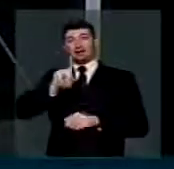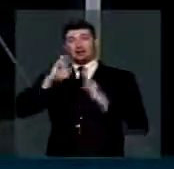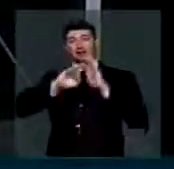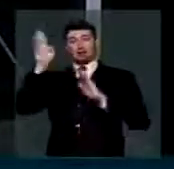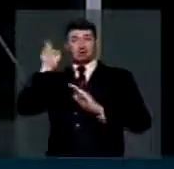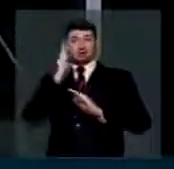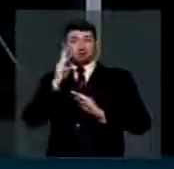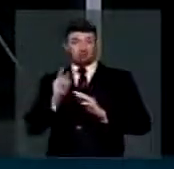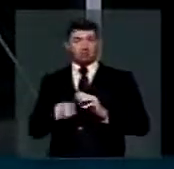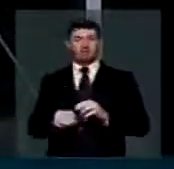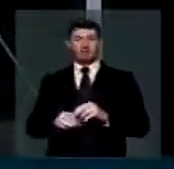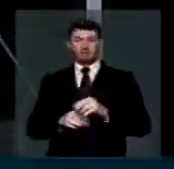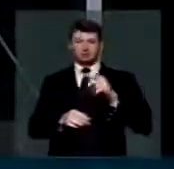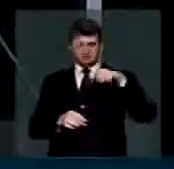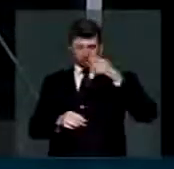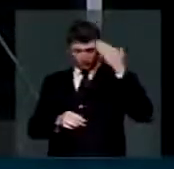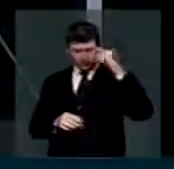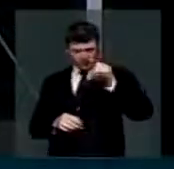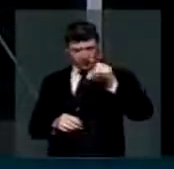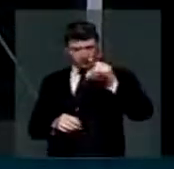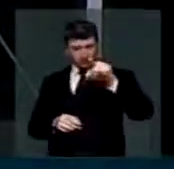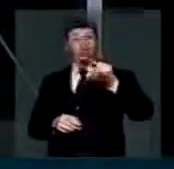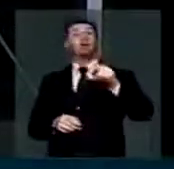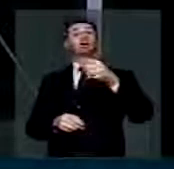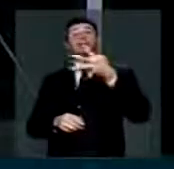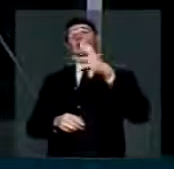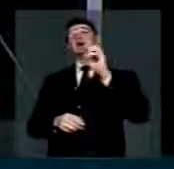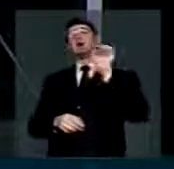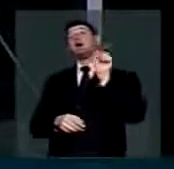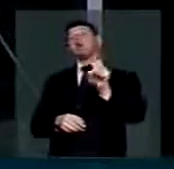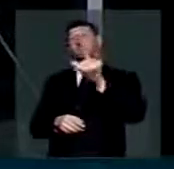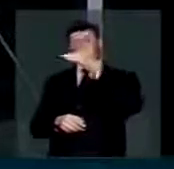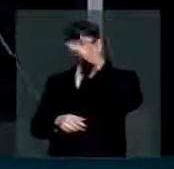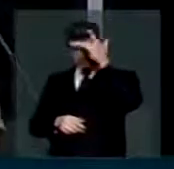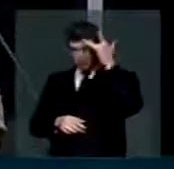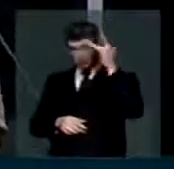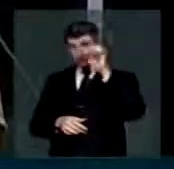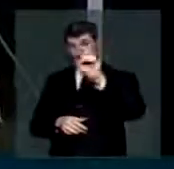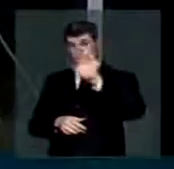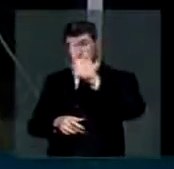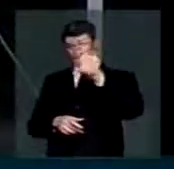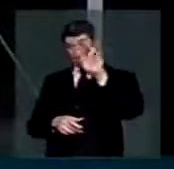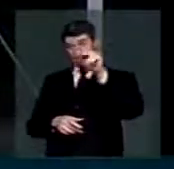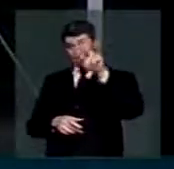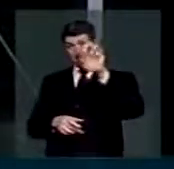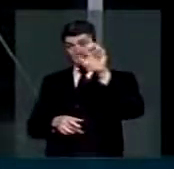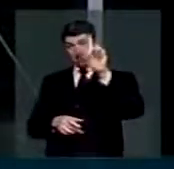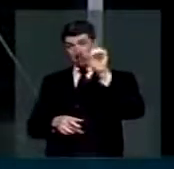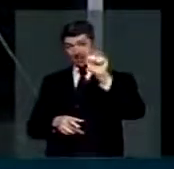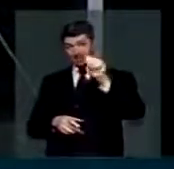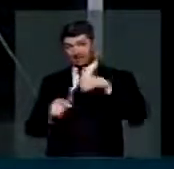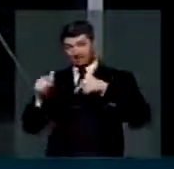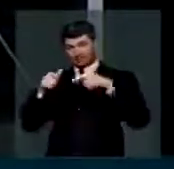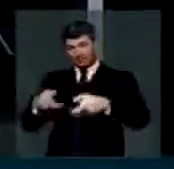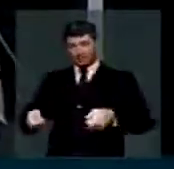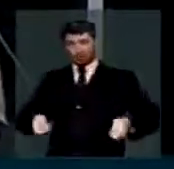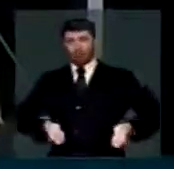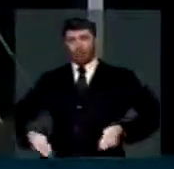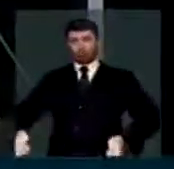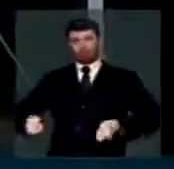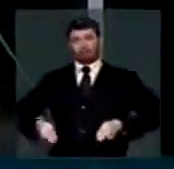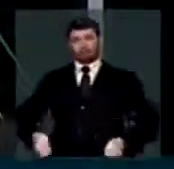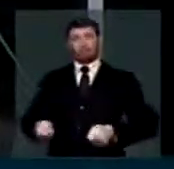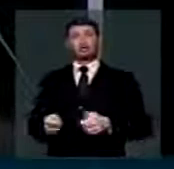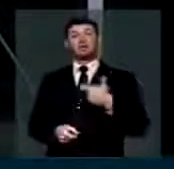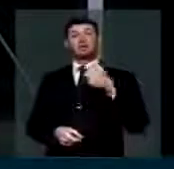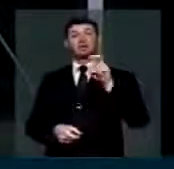sabe, dos mais de 40 mil garimpeiros de Serra Pelada, mais de 25 mil são